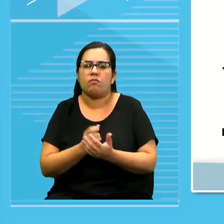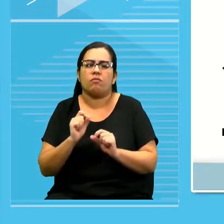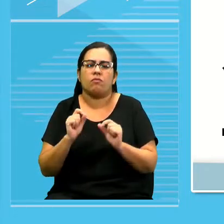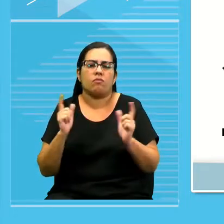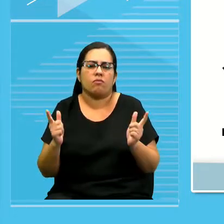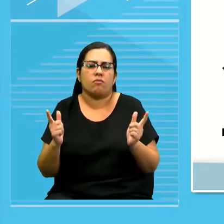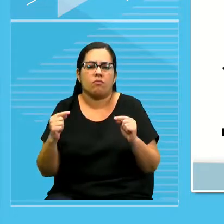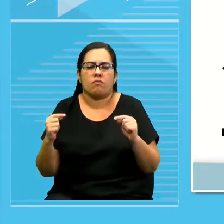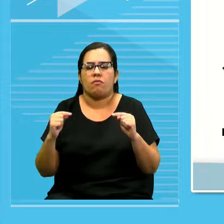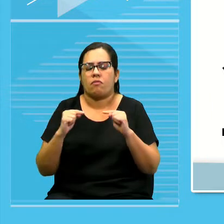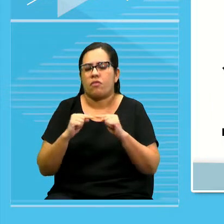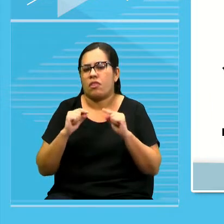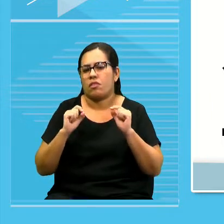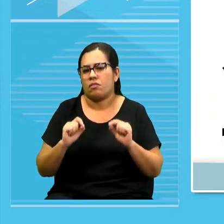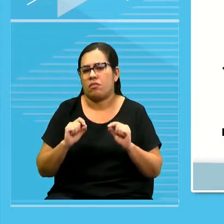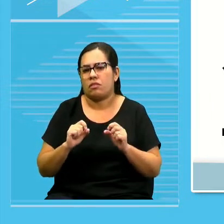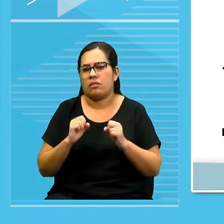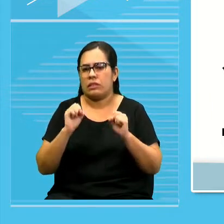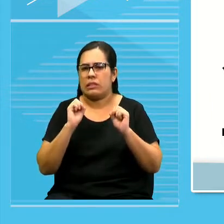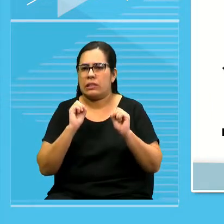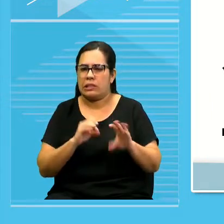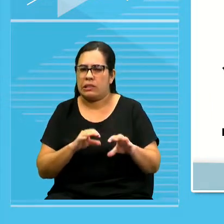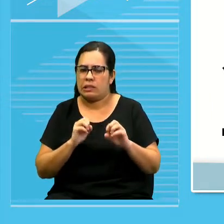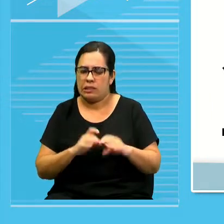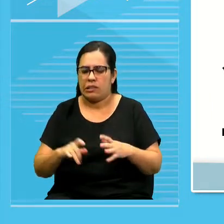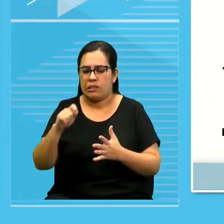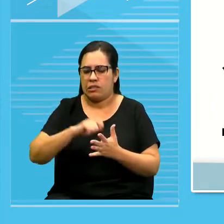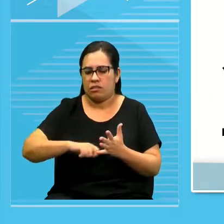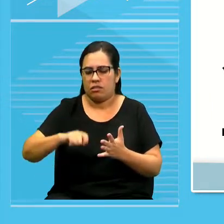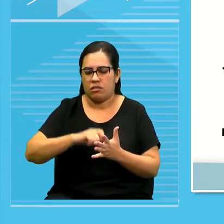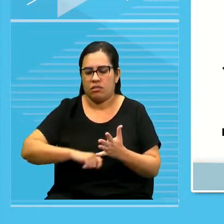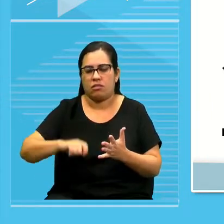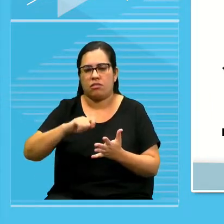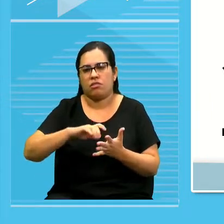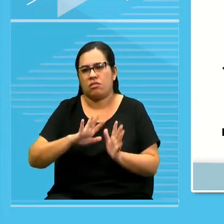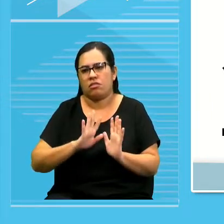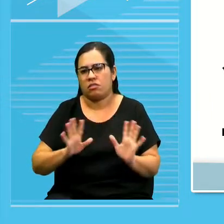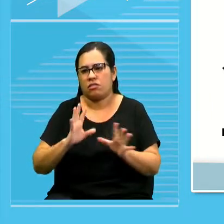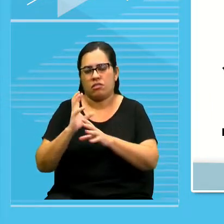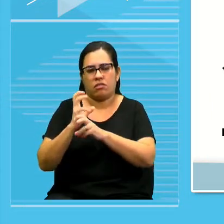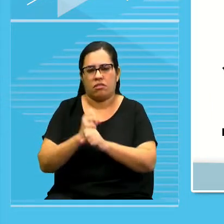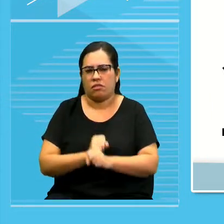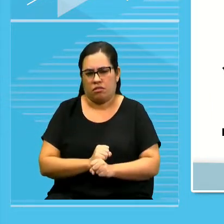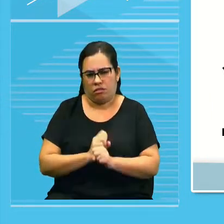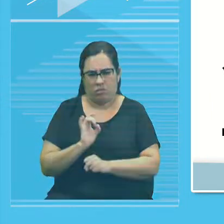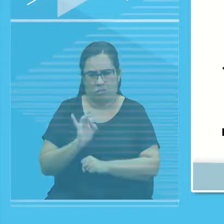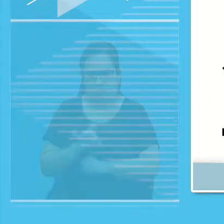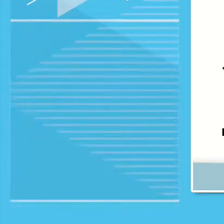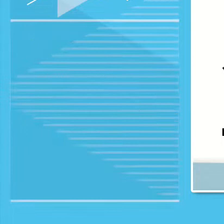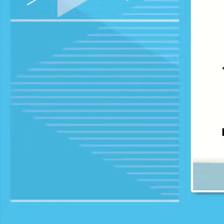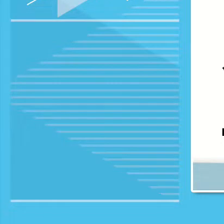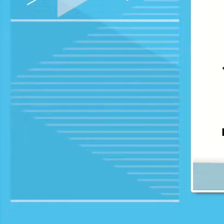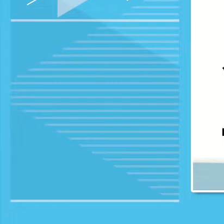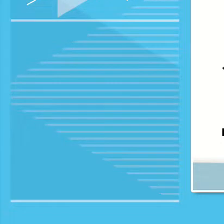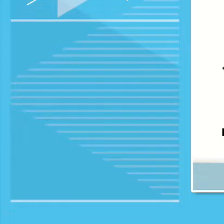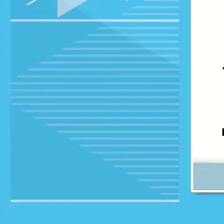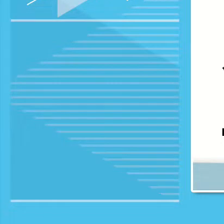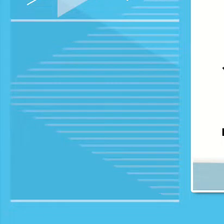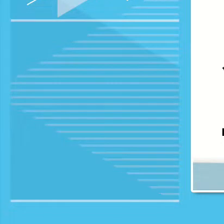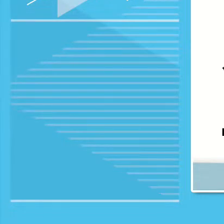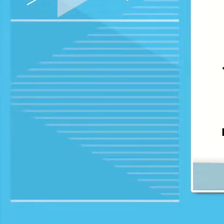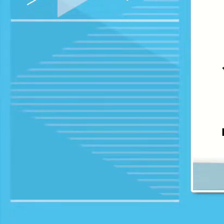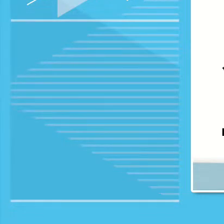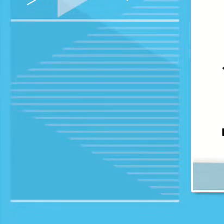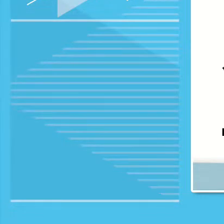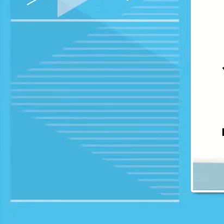apenas de te ensinar a ler a escrever ou a fazer um cálculo matemático a educação ela tem